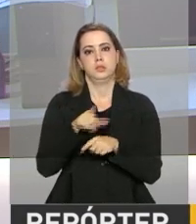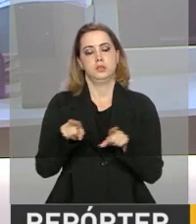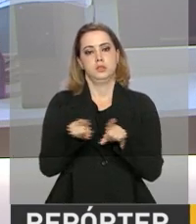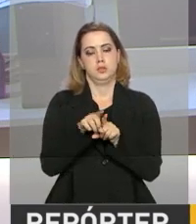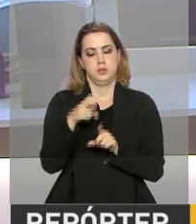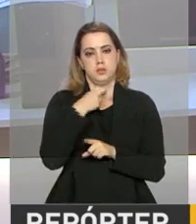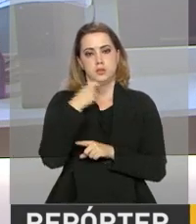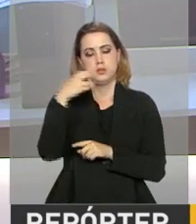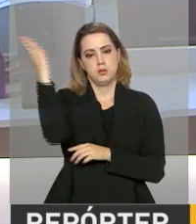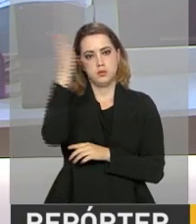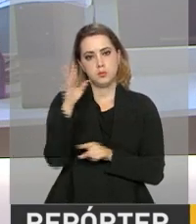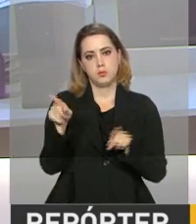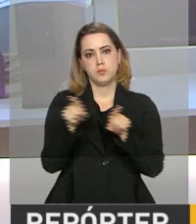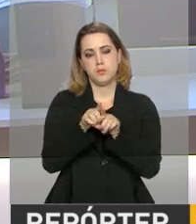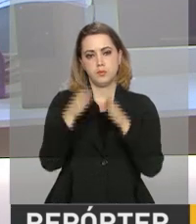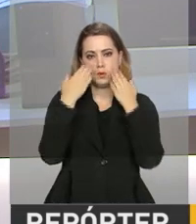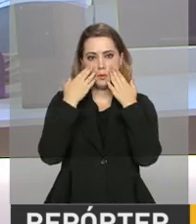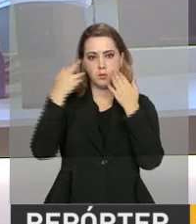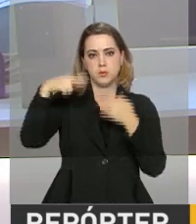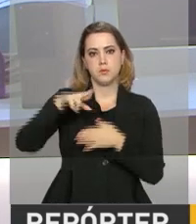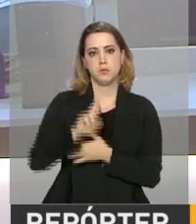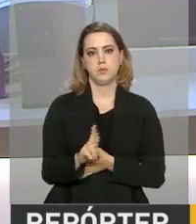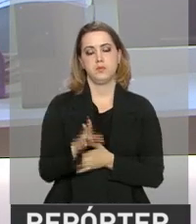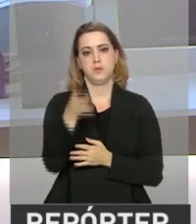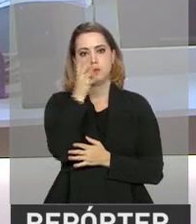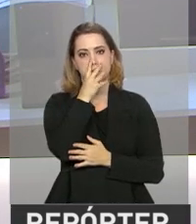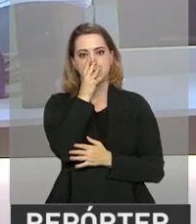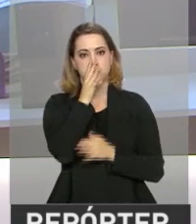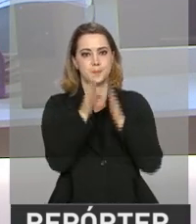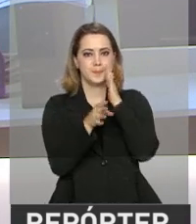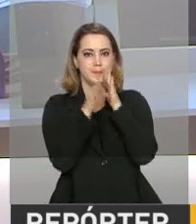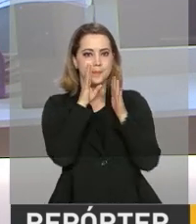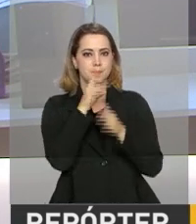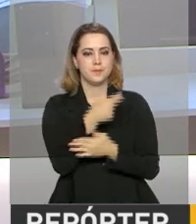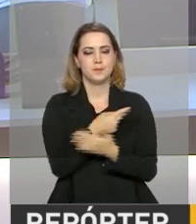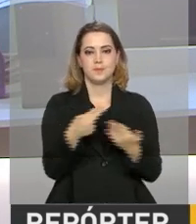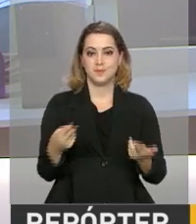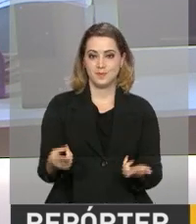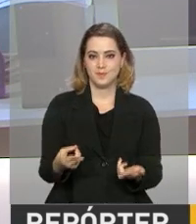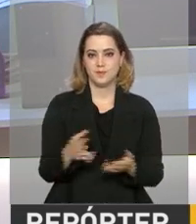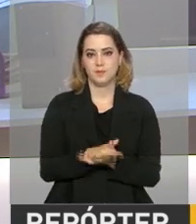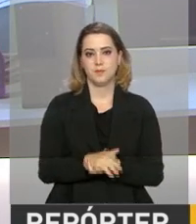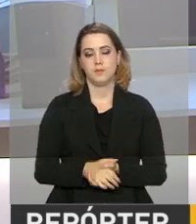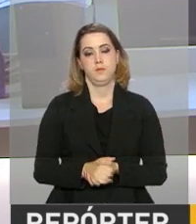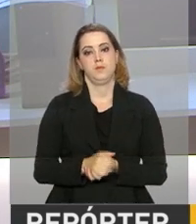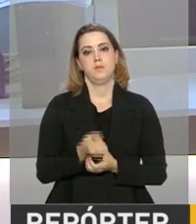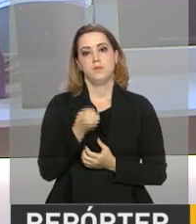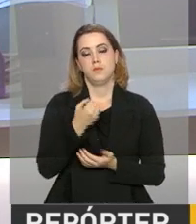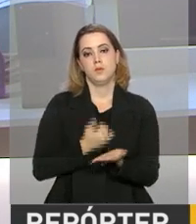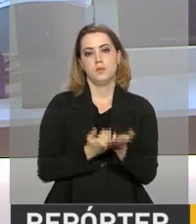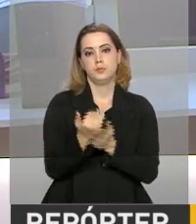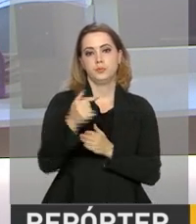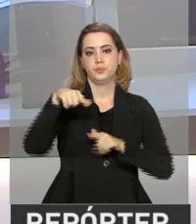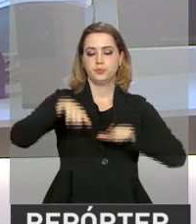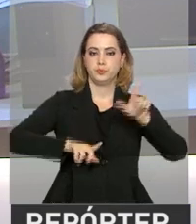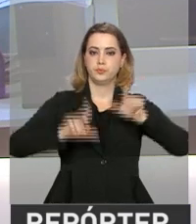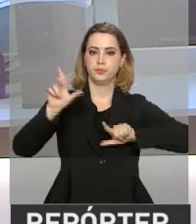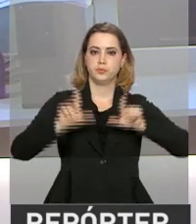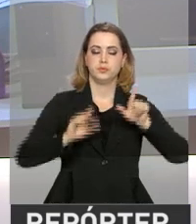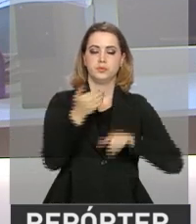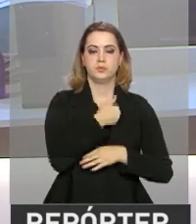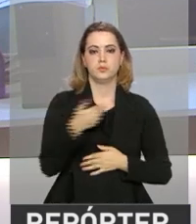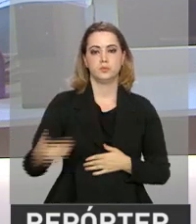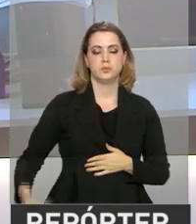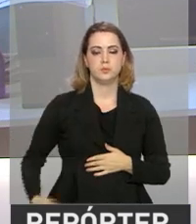tem também mais uma edição do repórter NBR acompanha as novidades também nas nossas redes sociais e continue com a gente aqui na